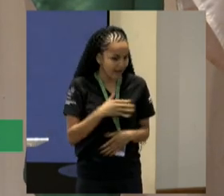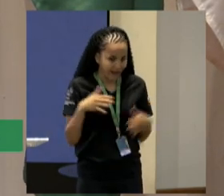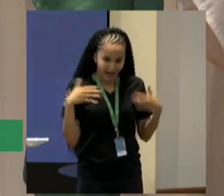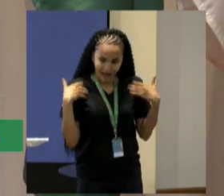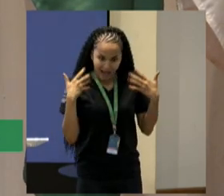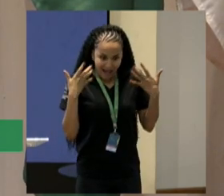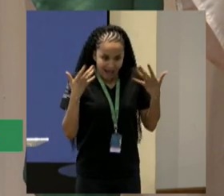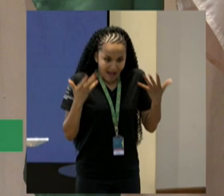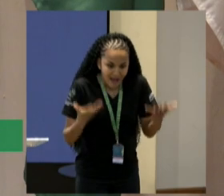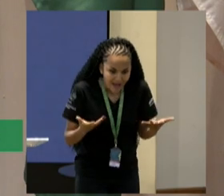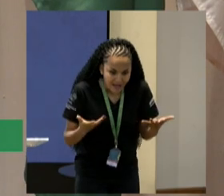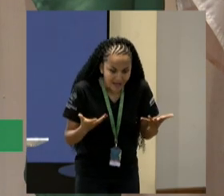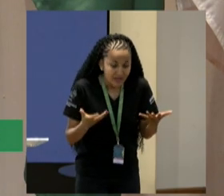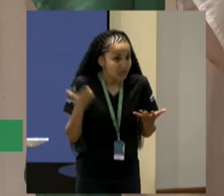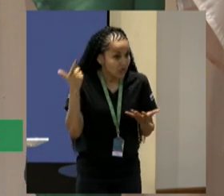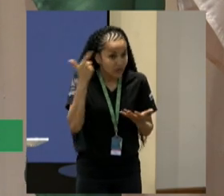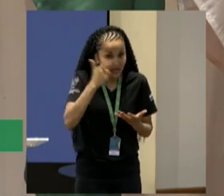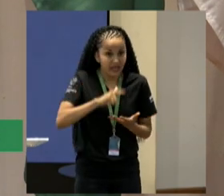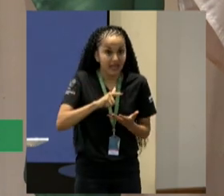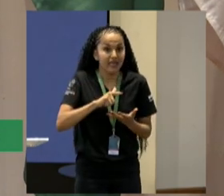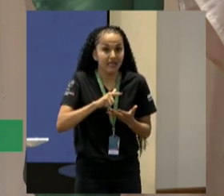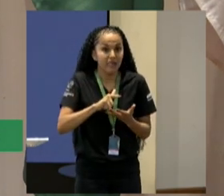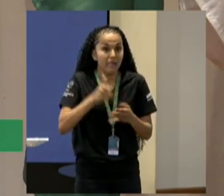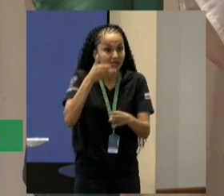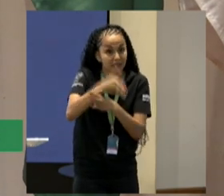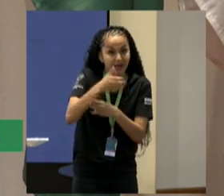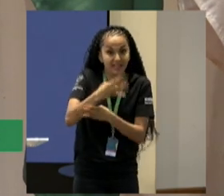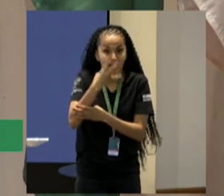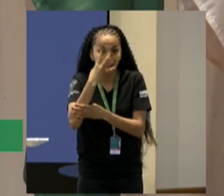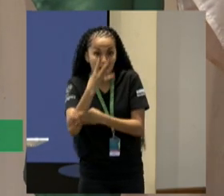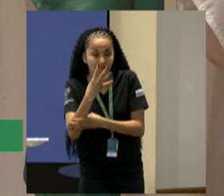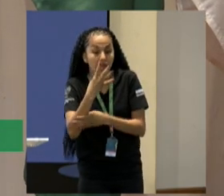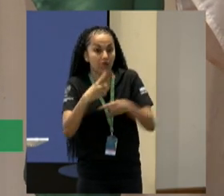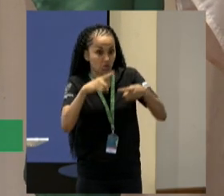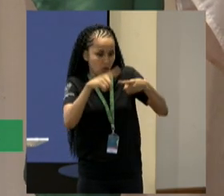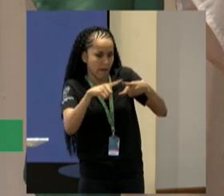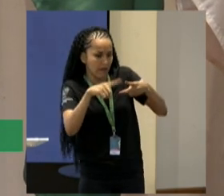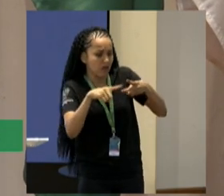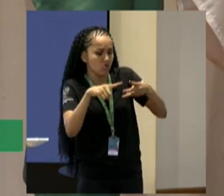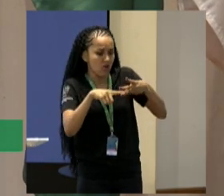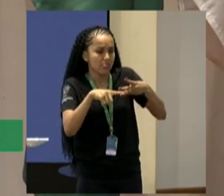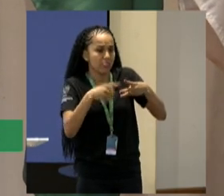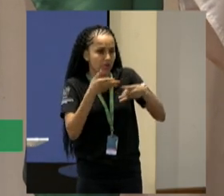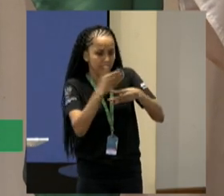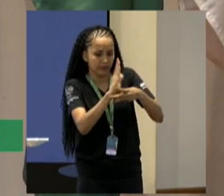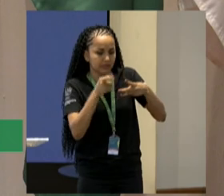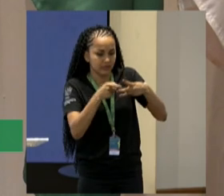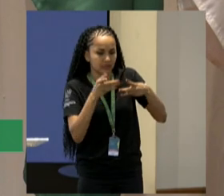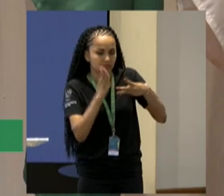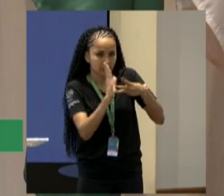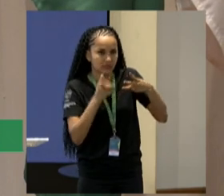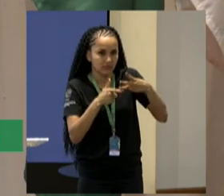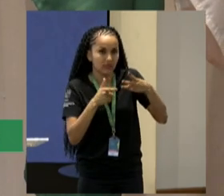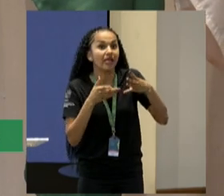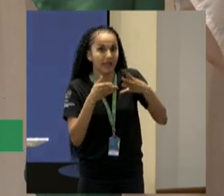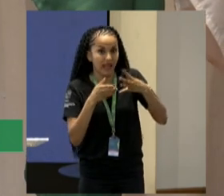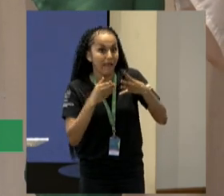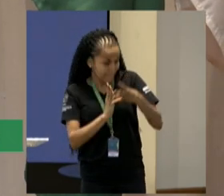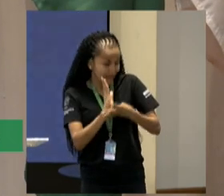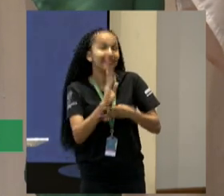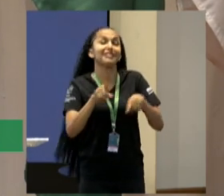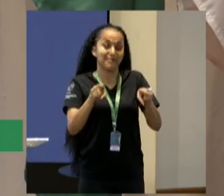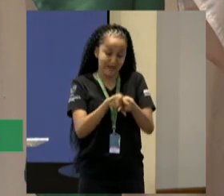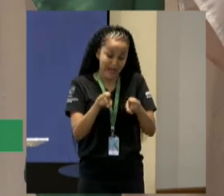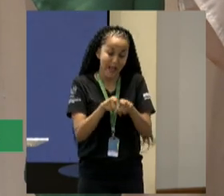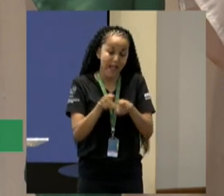surpreendeu e nos classificamos para a quarta fase. A gente já está também na elaboração de trabalhos, porque a gente já tem tarefas para fazer, a